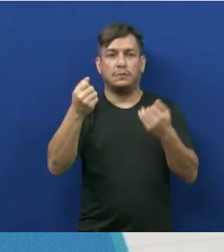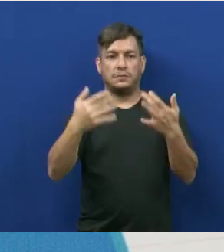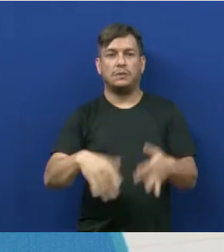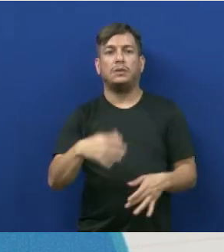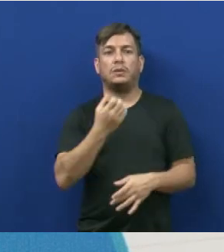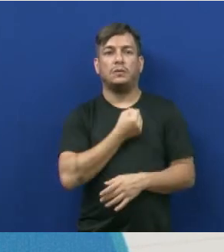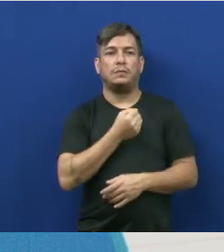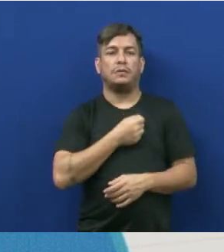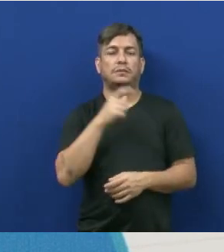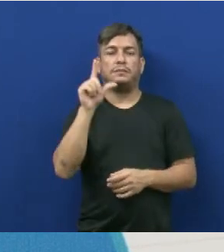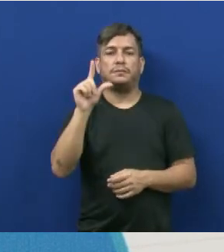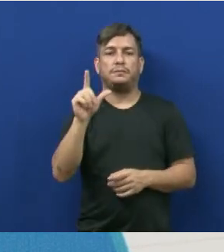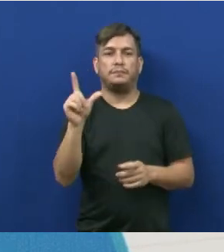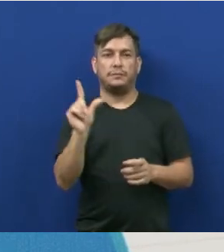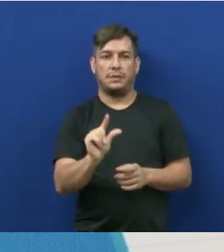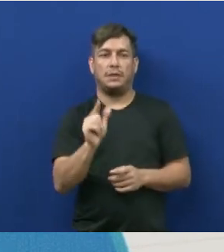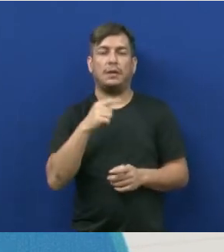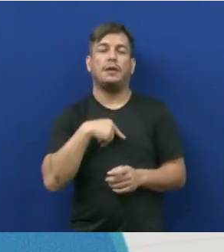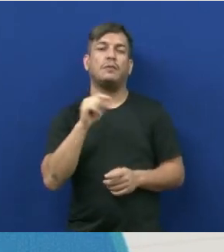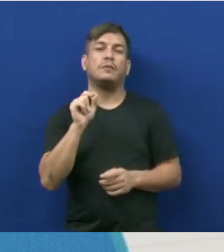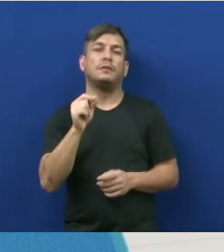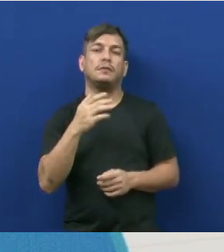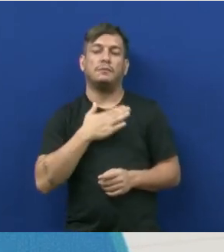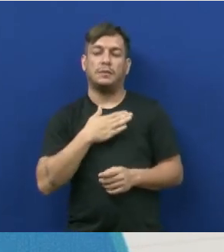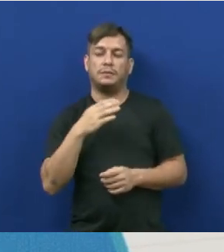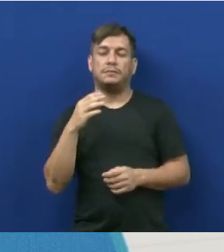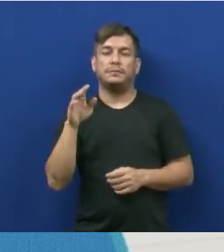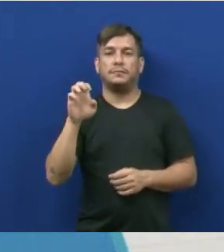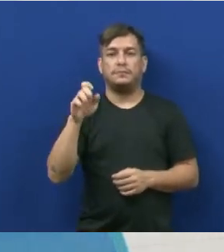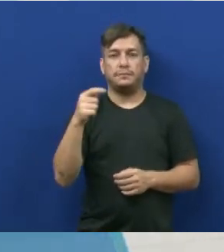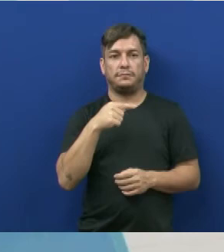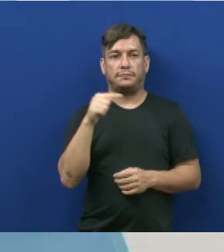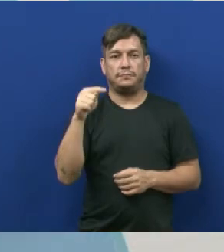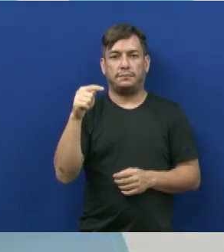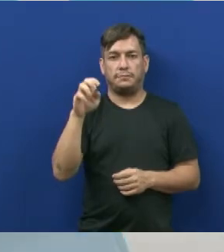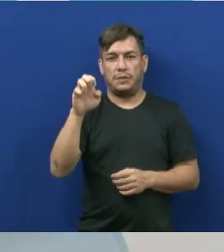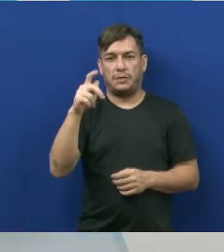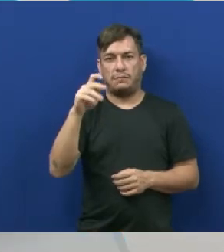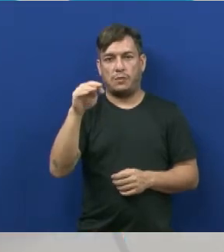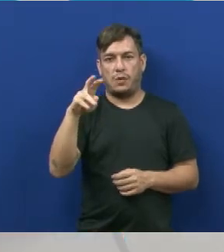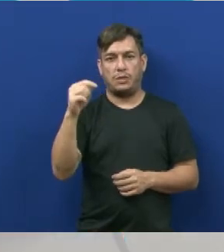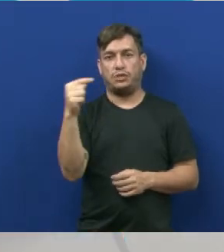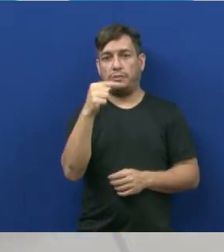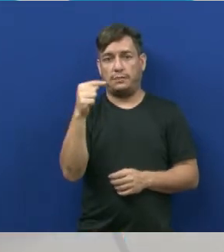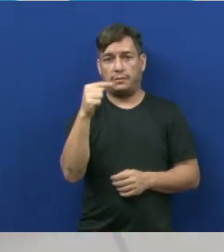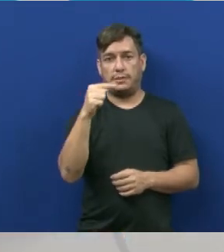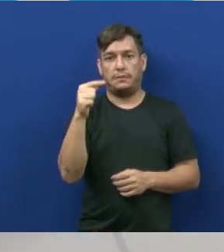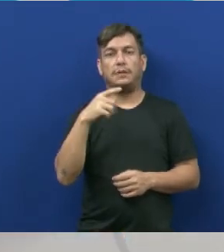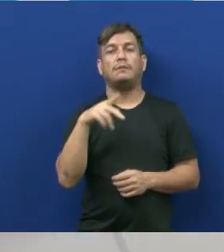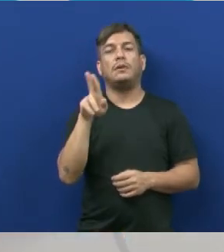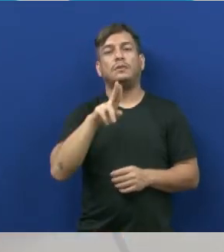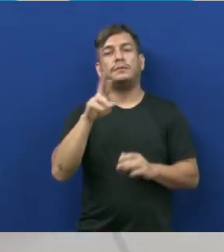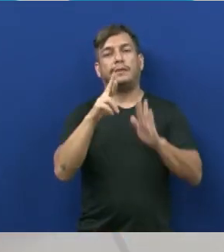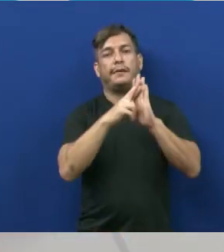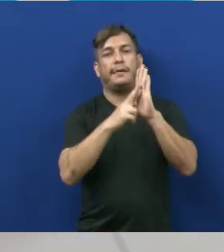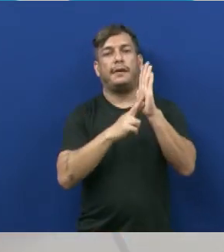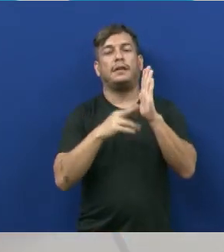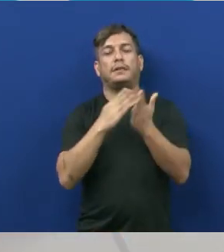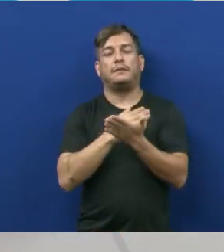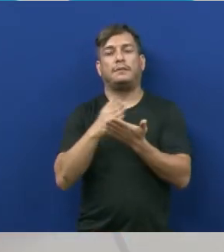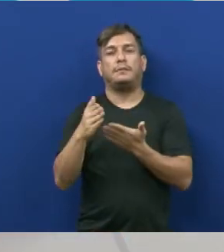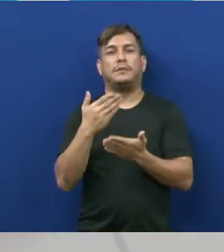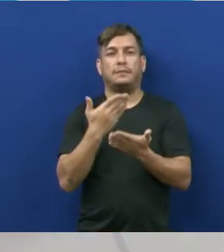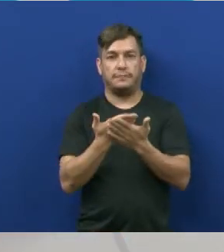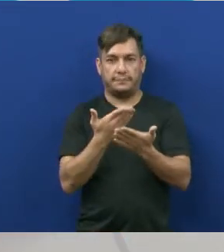muito pequenos, a única diferença é que o meu expoente fica negativo. E aí a gente vai utilizar aquela propriedade do expoente negativo que vimos no início da